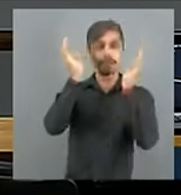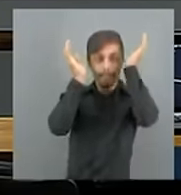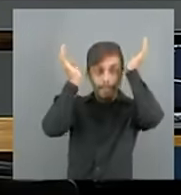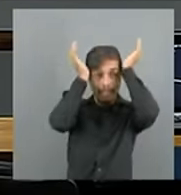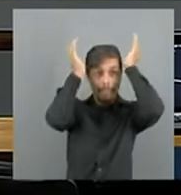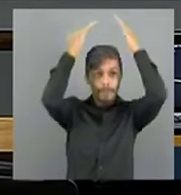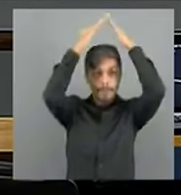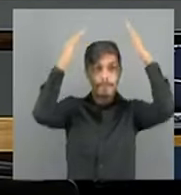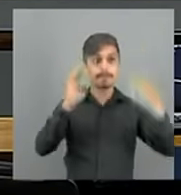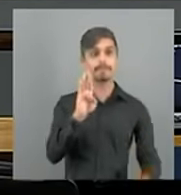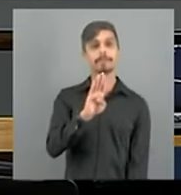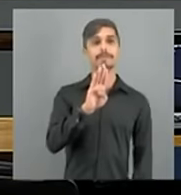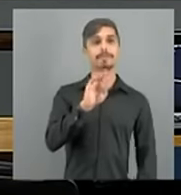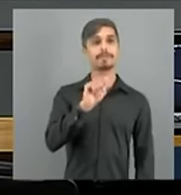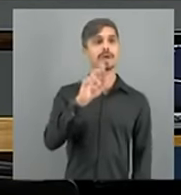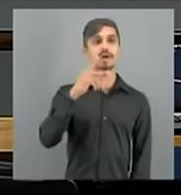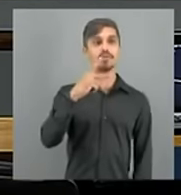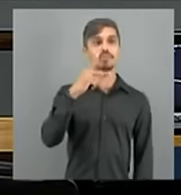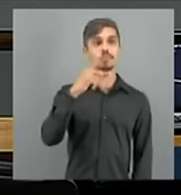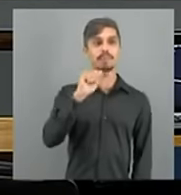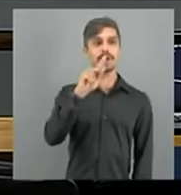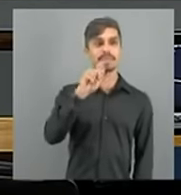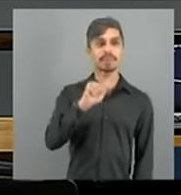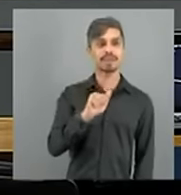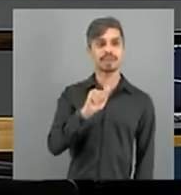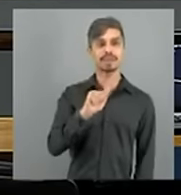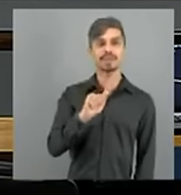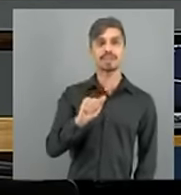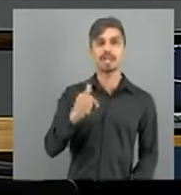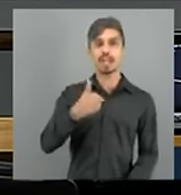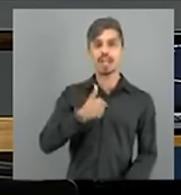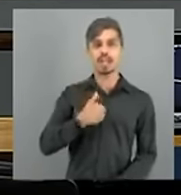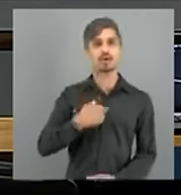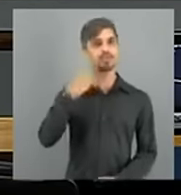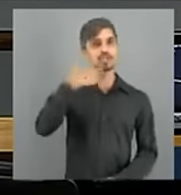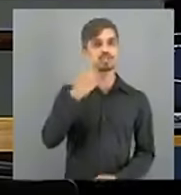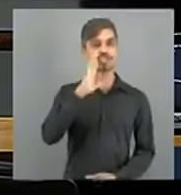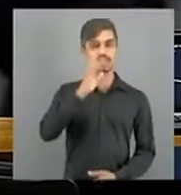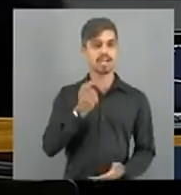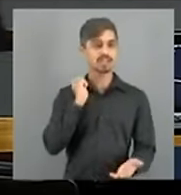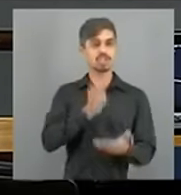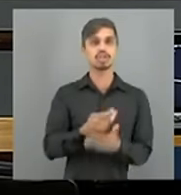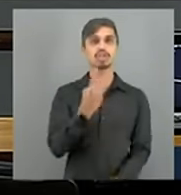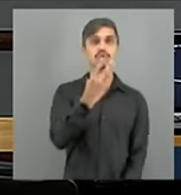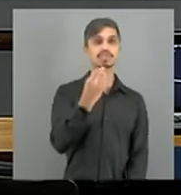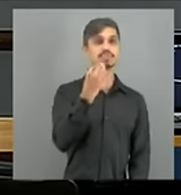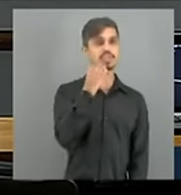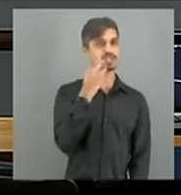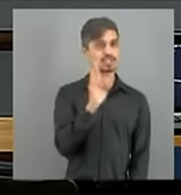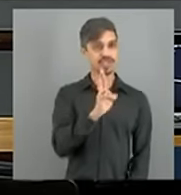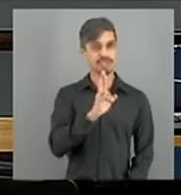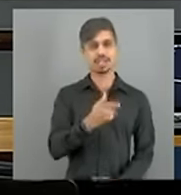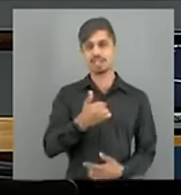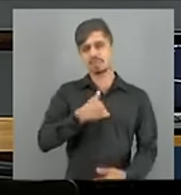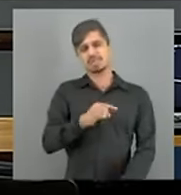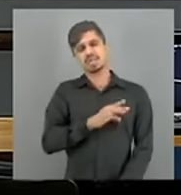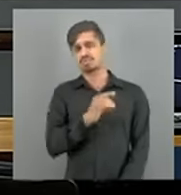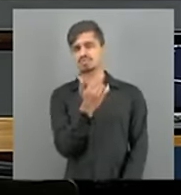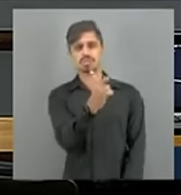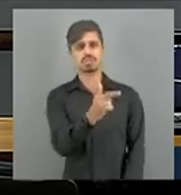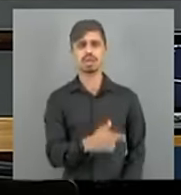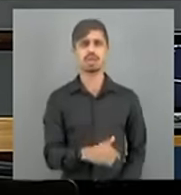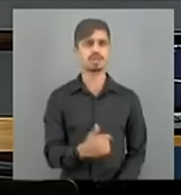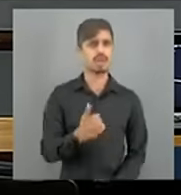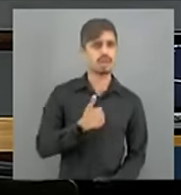Perfeito? Então, tudo que você imaginar, só de advogado eu gastei mais de 2 milhões de reais na minha vida. Então, medo a gente não tem, nem eu,